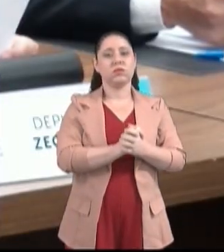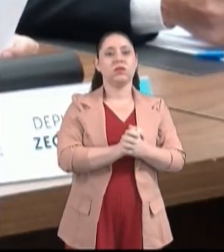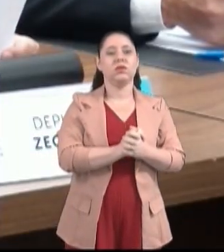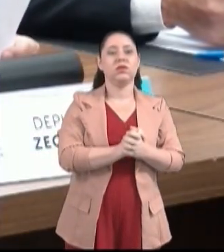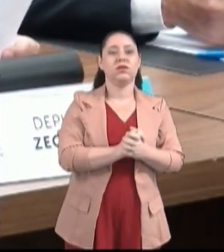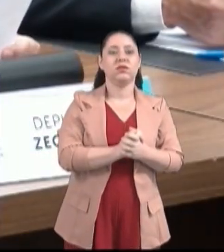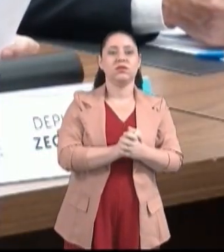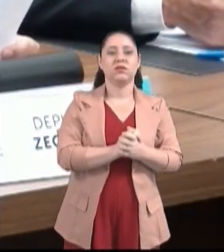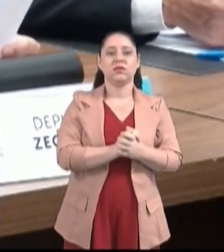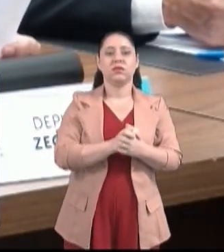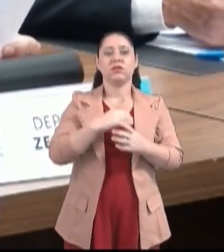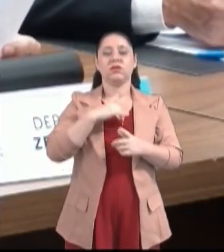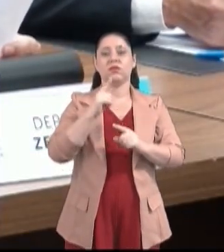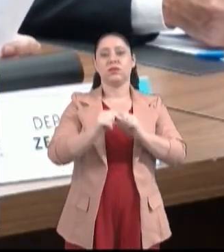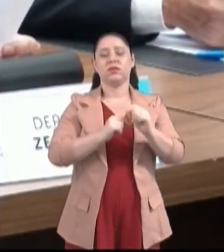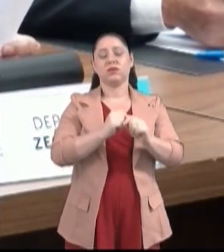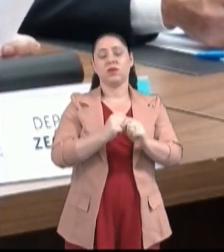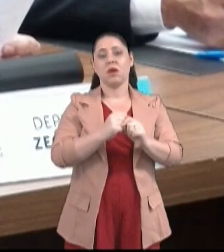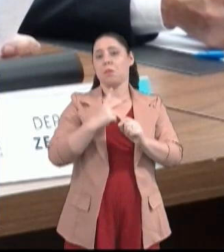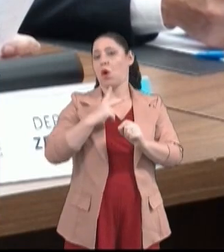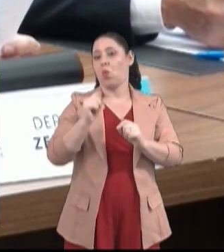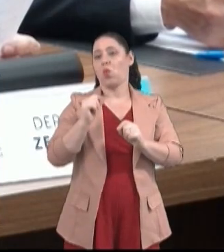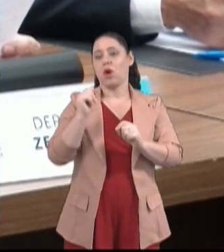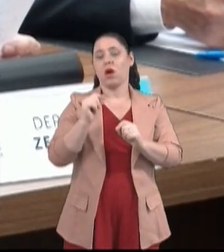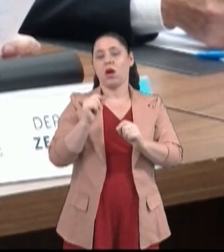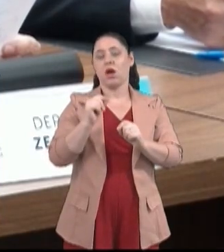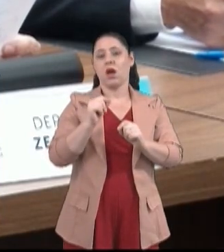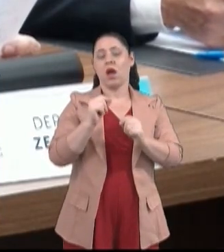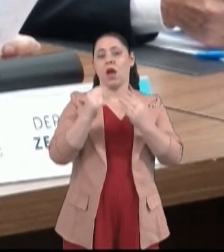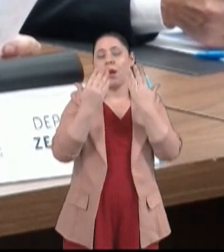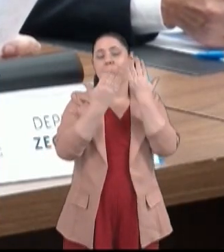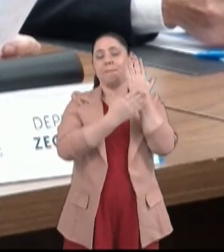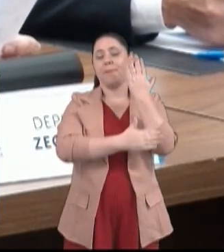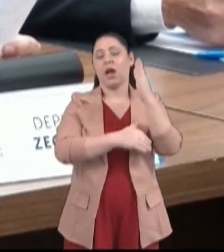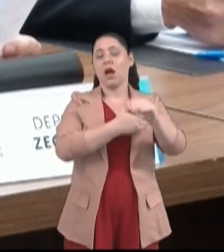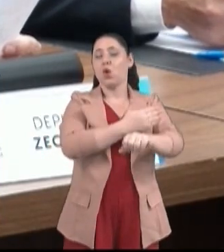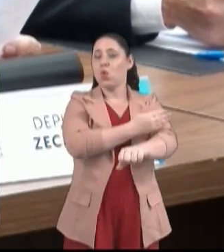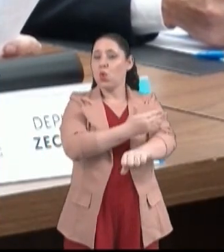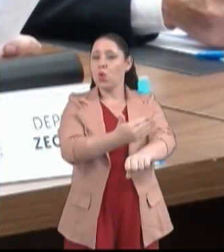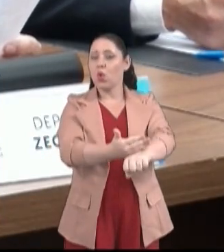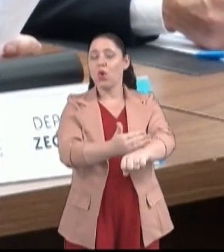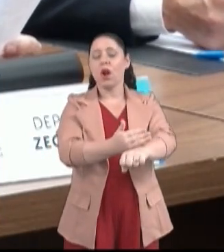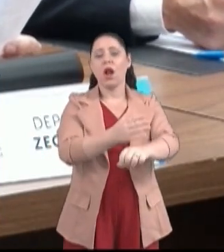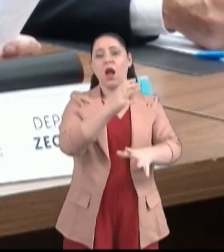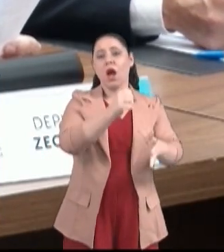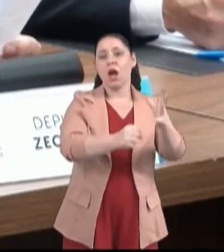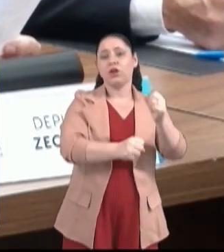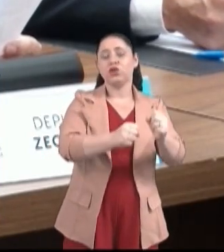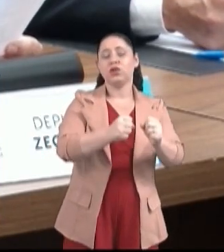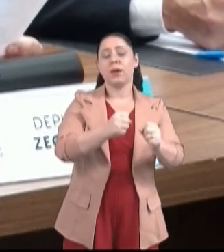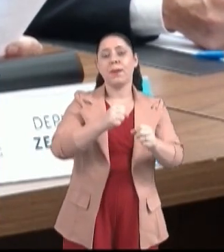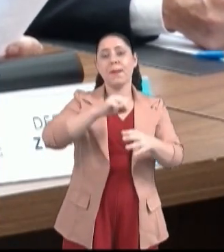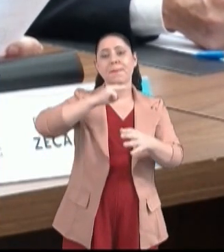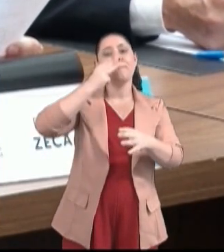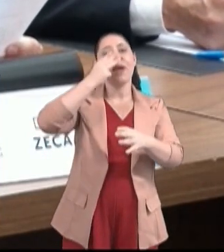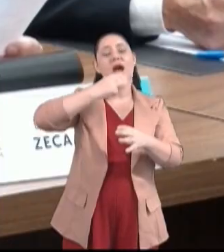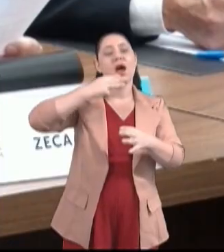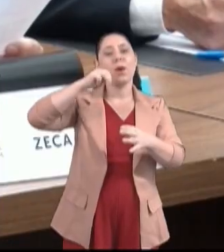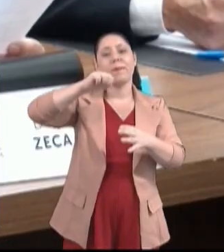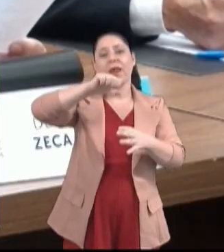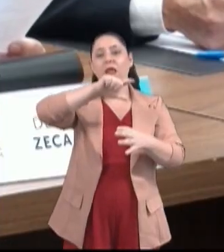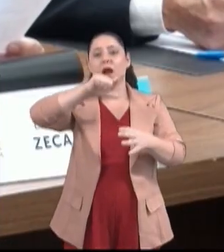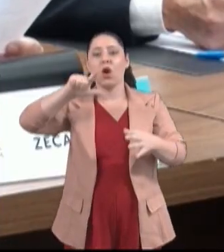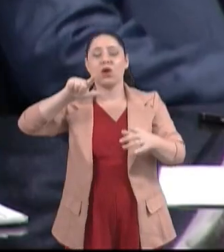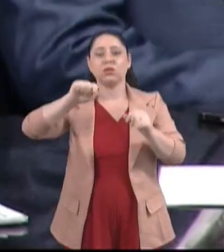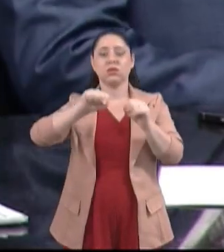agroindustrialização da agricultura familiar, particularmente o setor da mandioca, do leite, do mel, da fruta e da panificação, solicitar